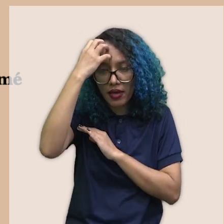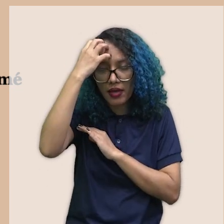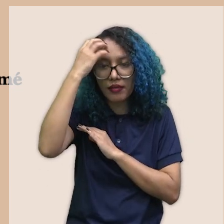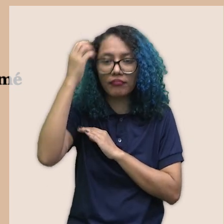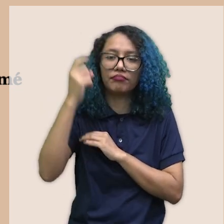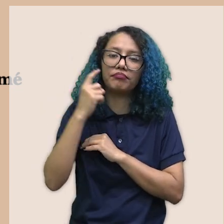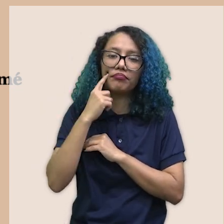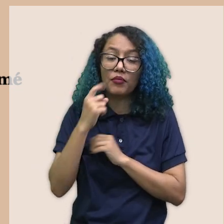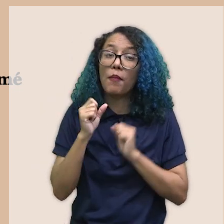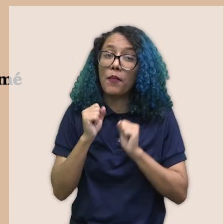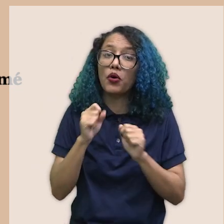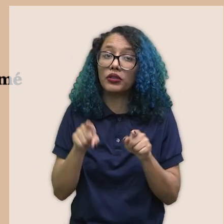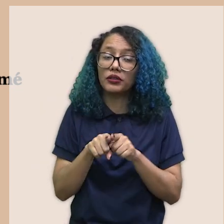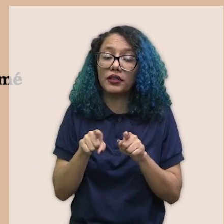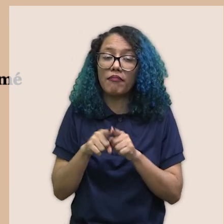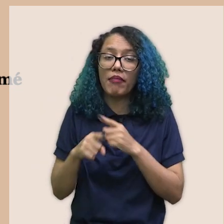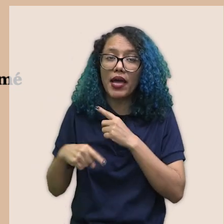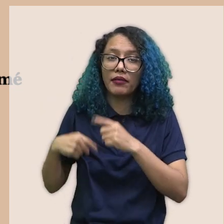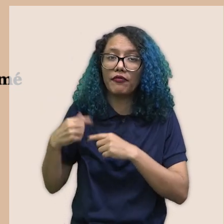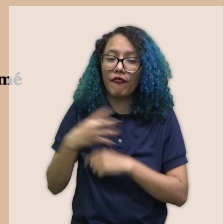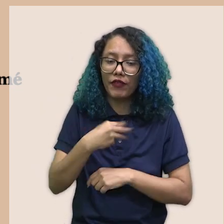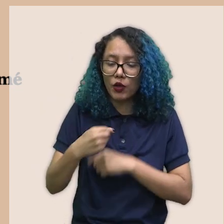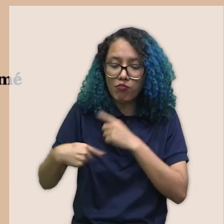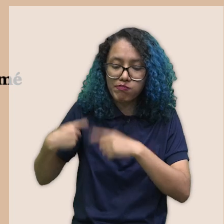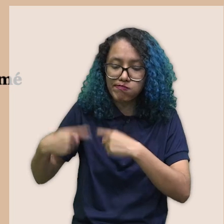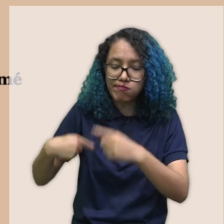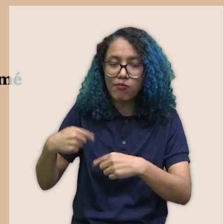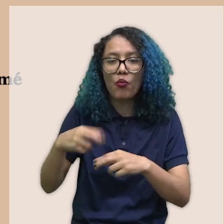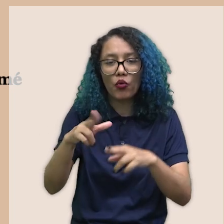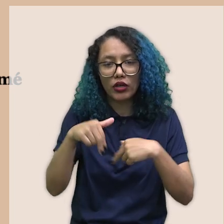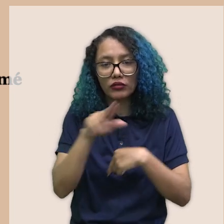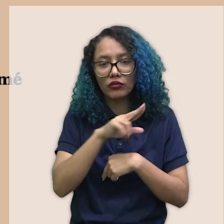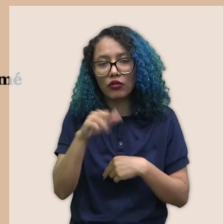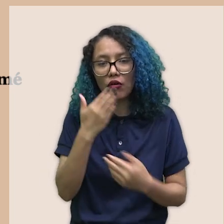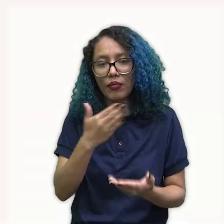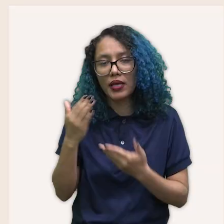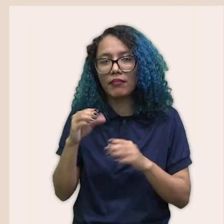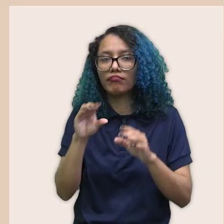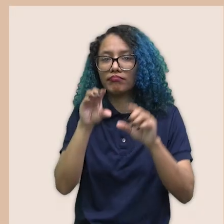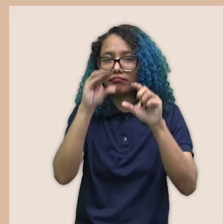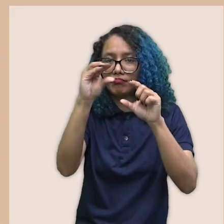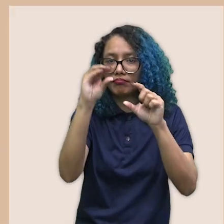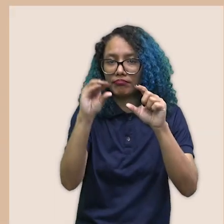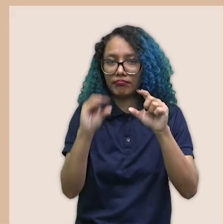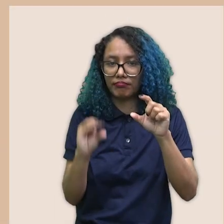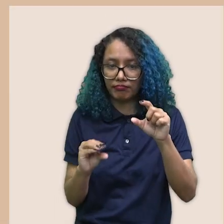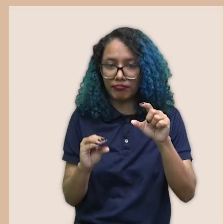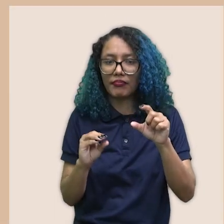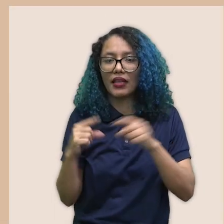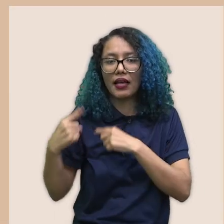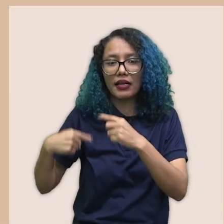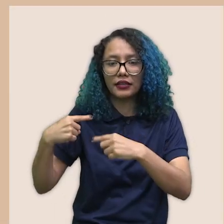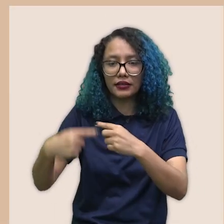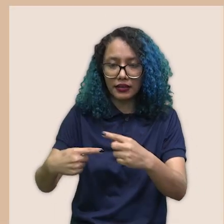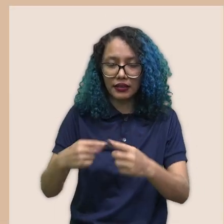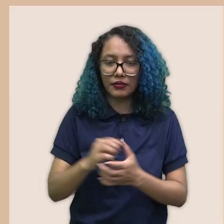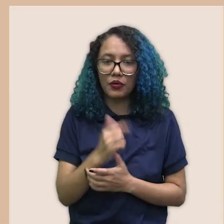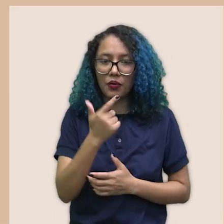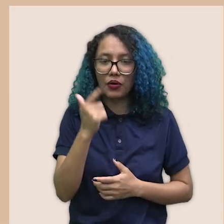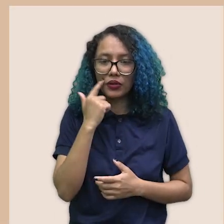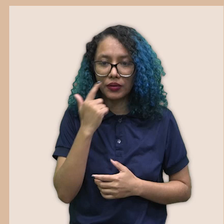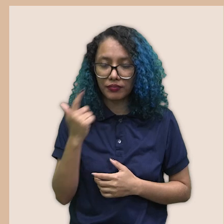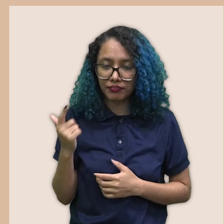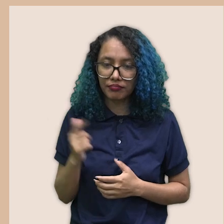ser passadas de pai para filho e, por isso, foram chamadas de hereditárias. Com o mapa do Tratado de Utrecht,